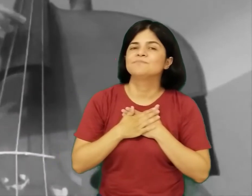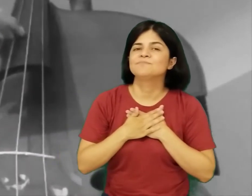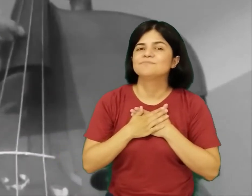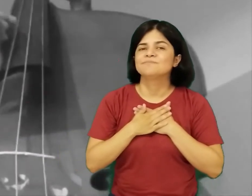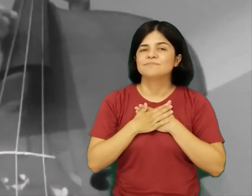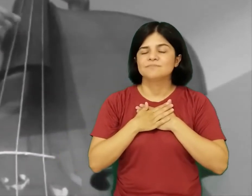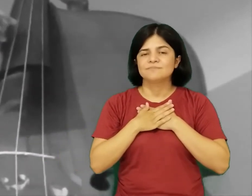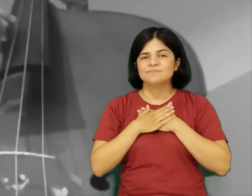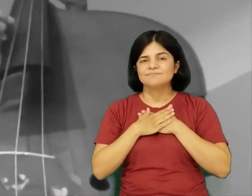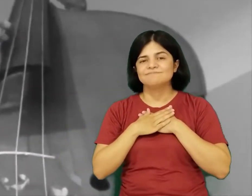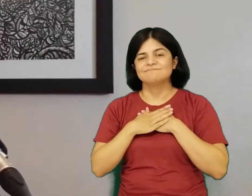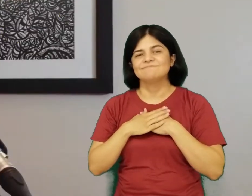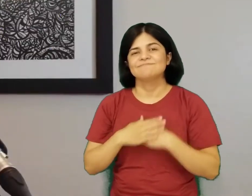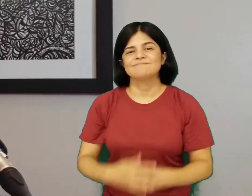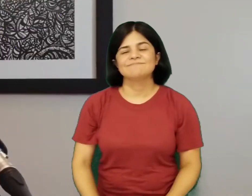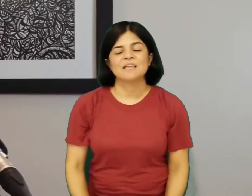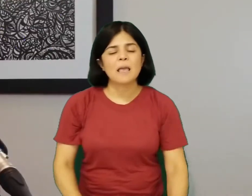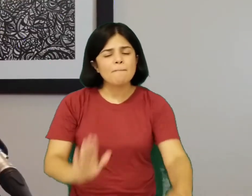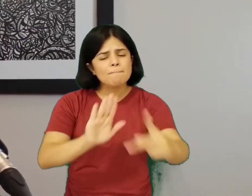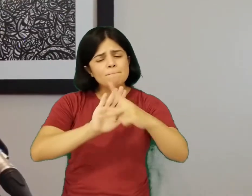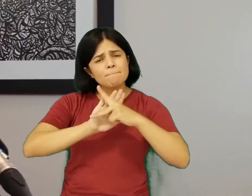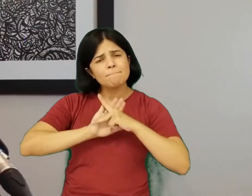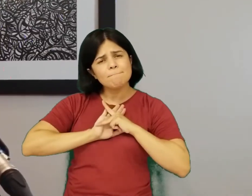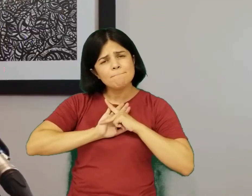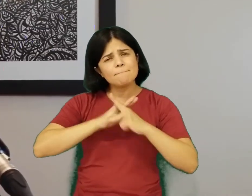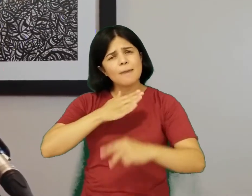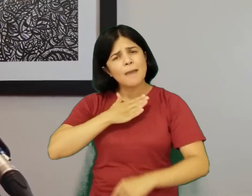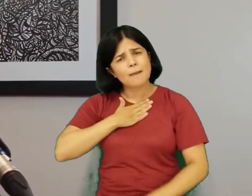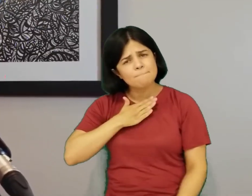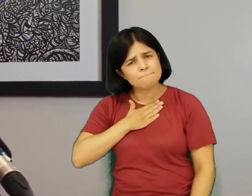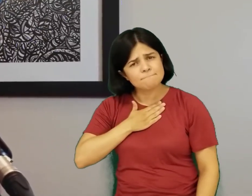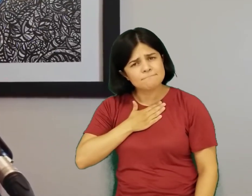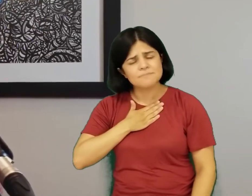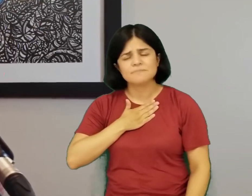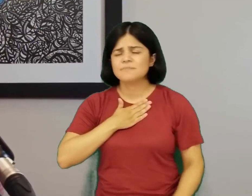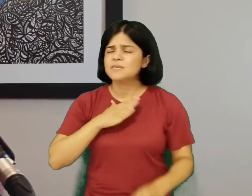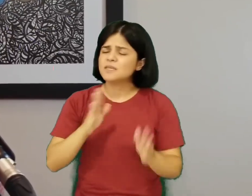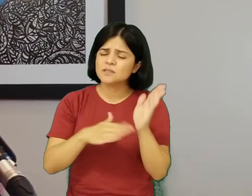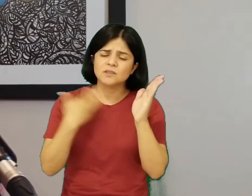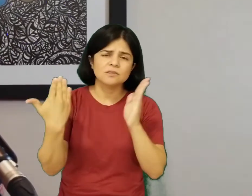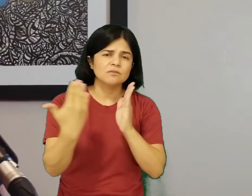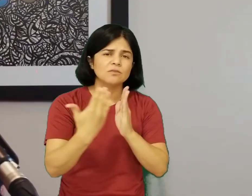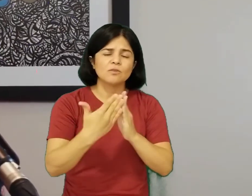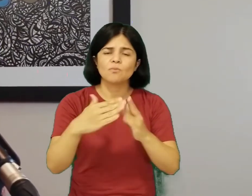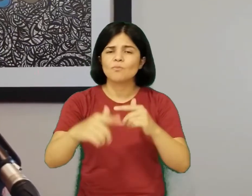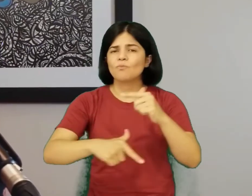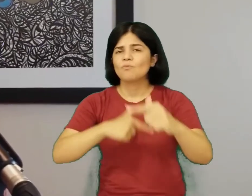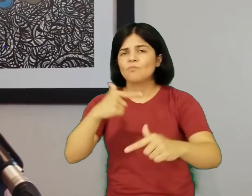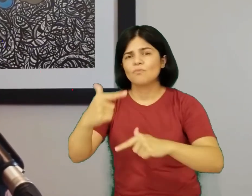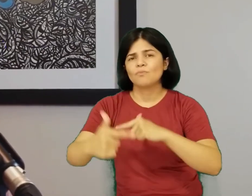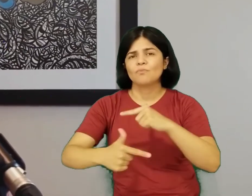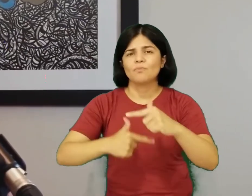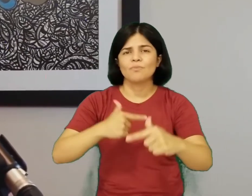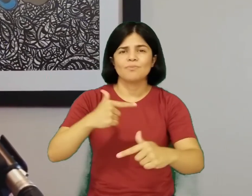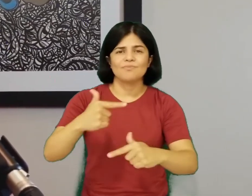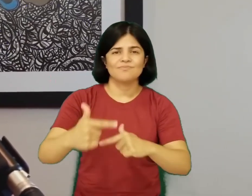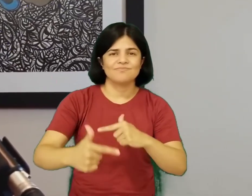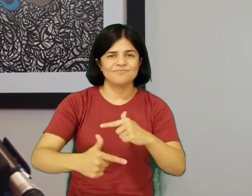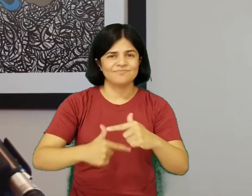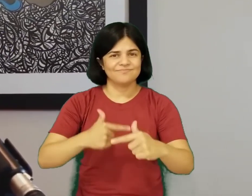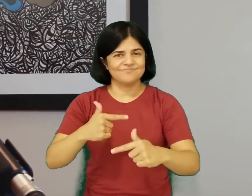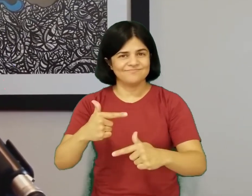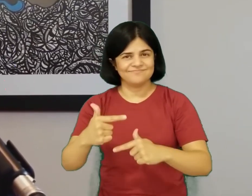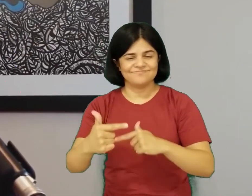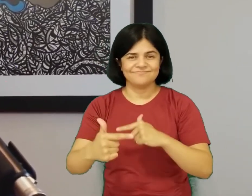mim. É meu, somente meu, todo trabalho,